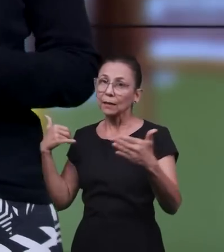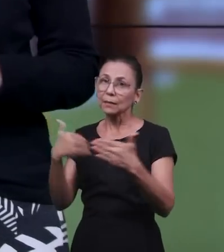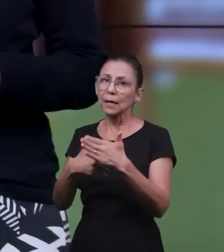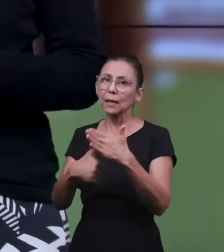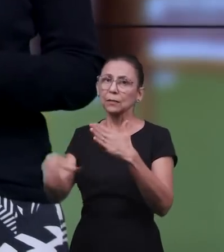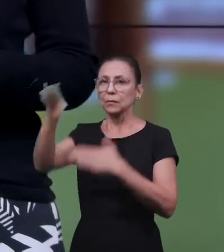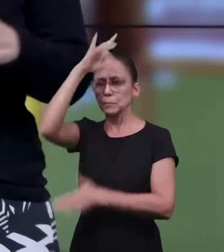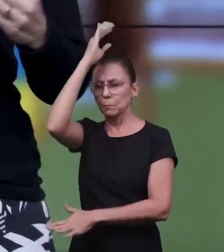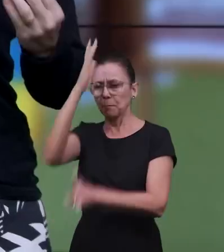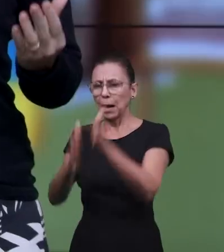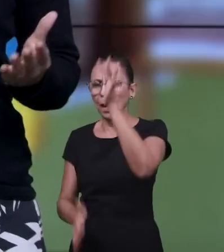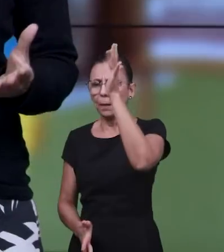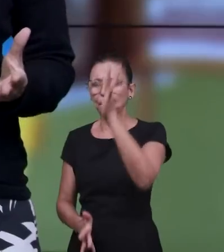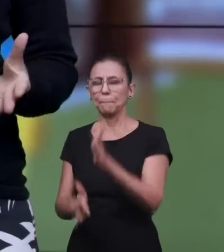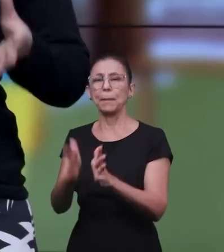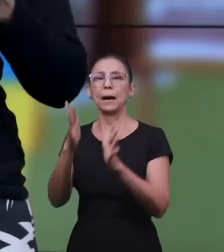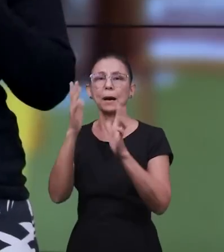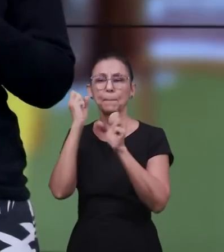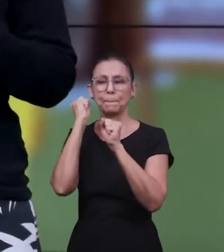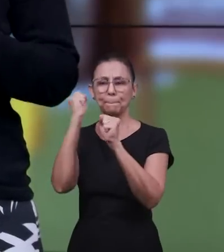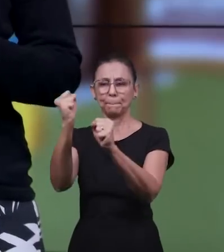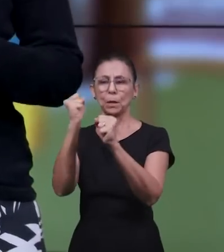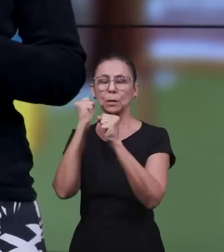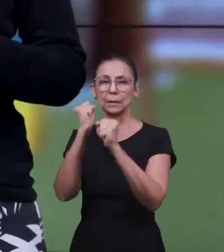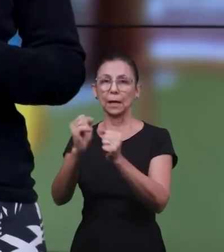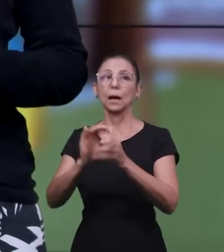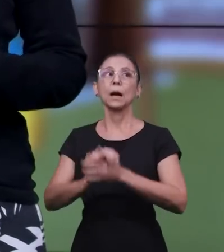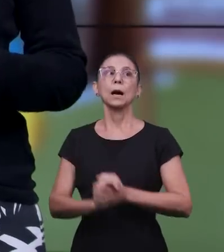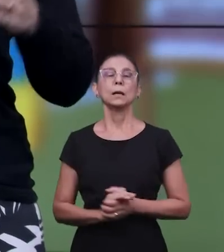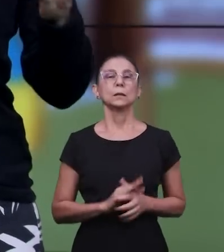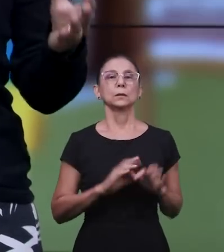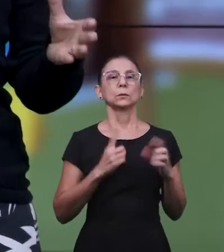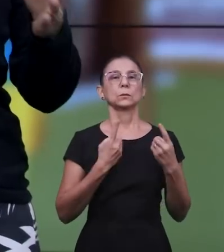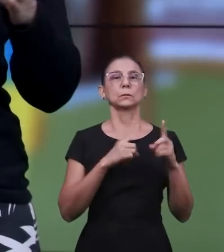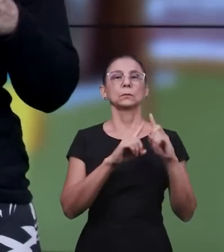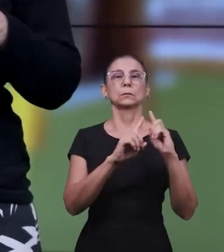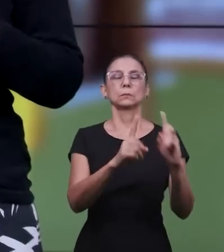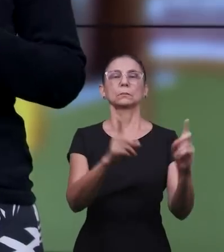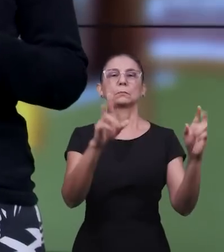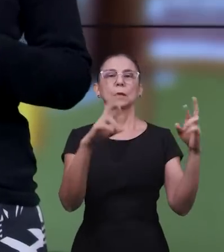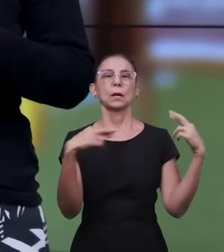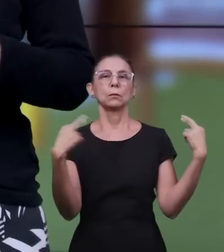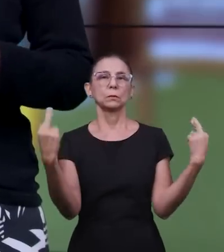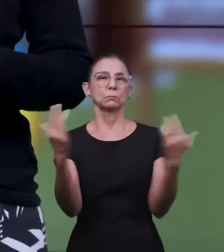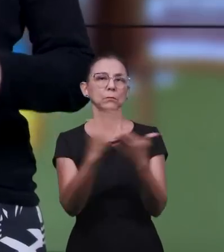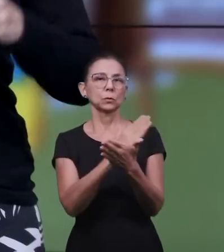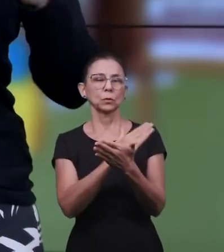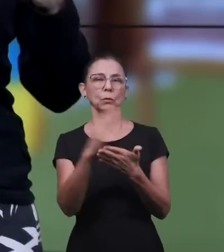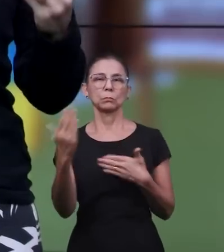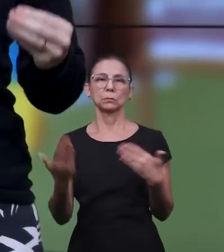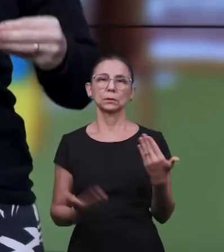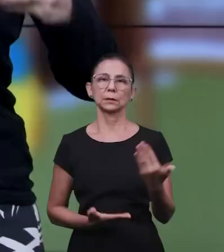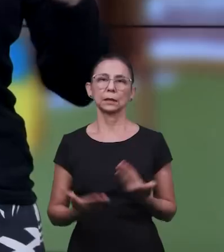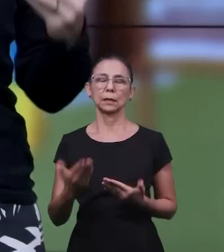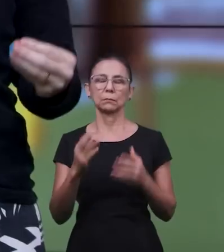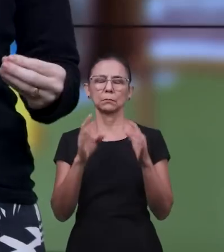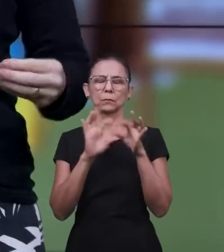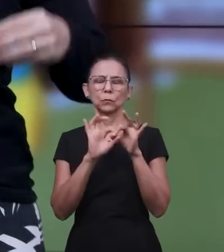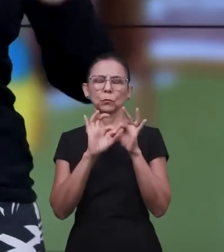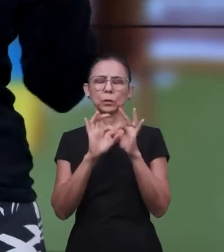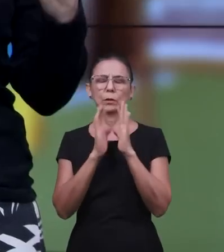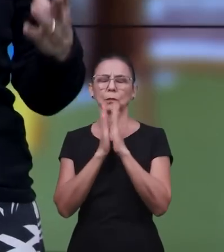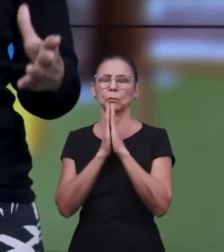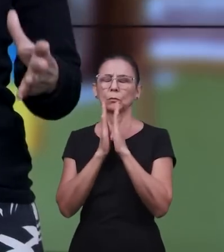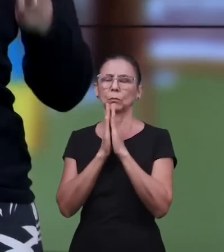revestidos de poder. Os discípulos, obedientes ao Senhor, se reuniram com alguns irmãos e ficaram em